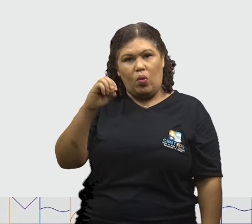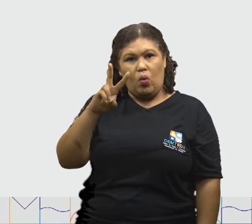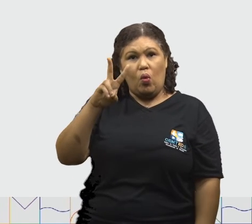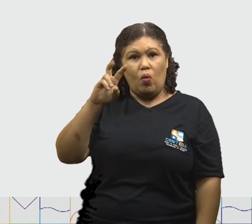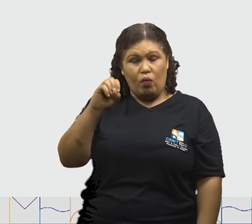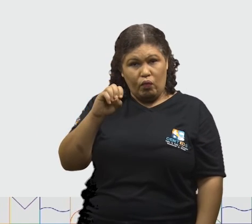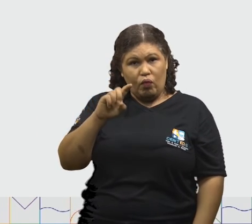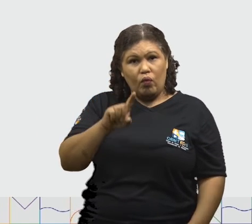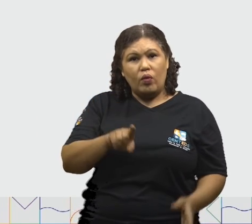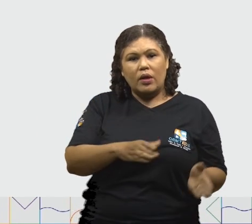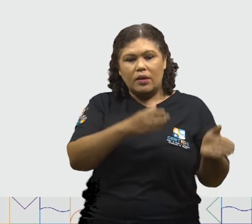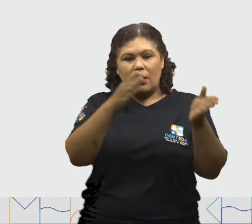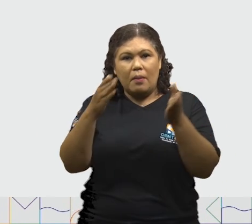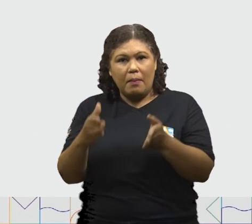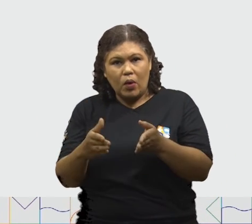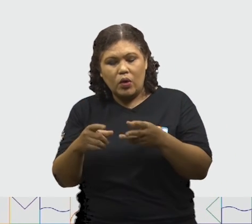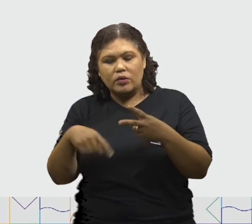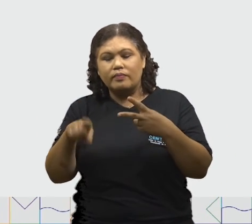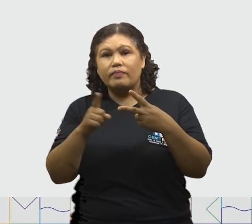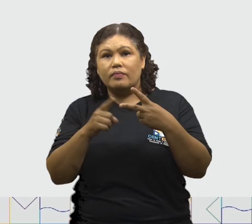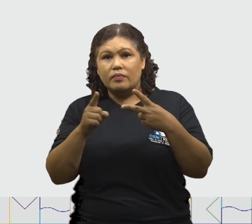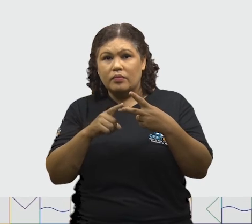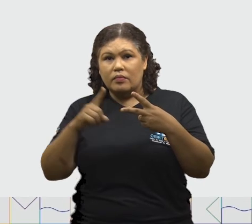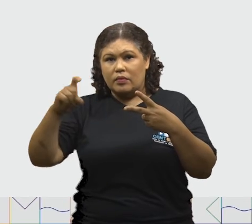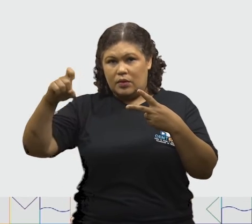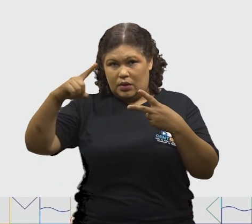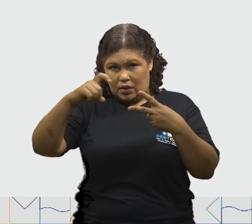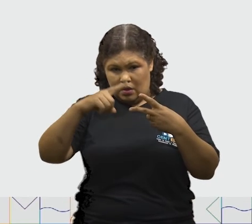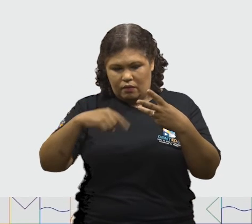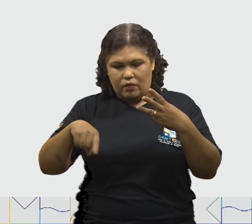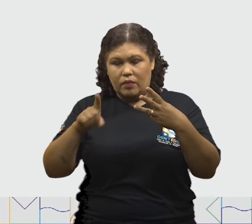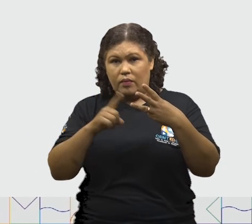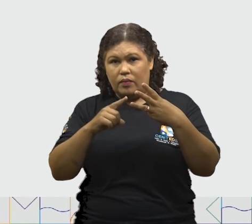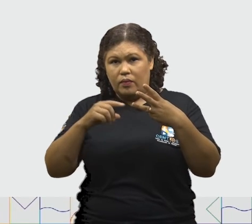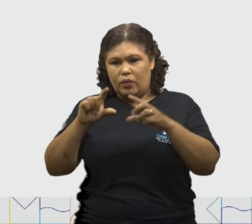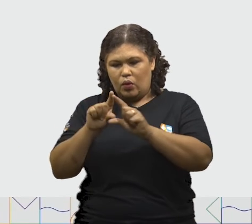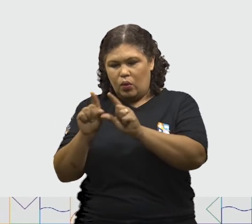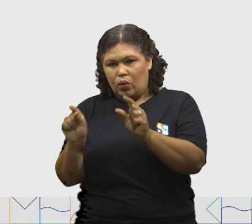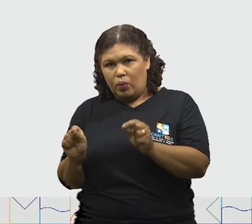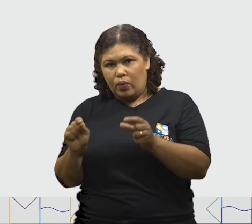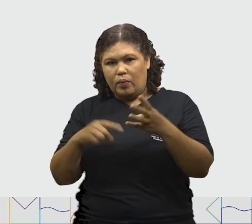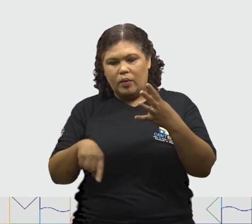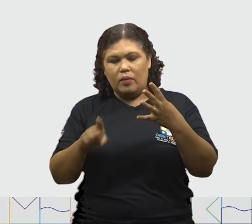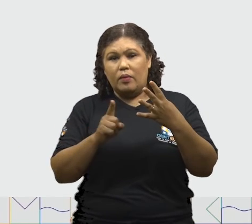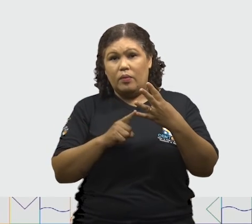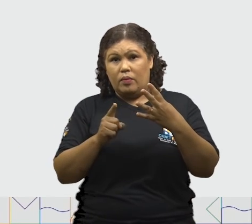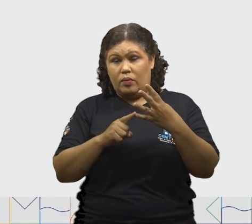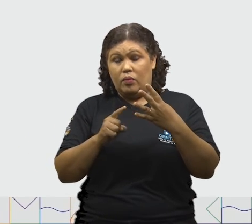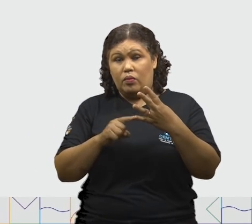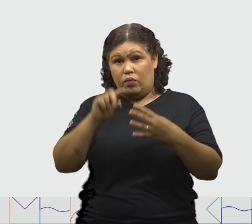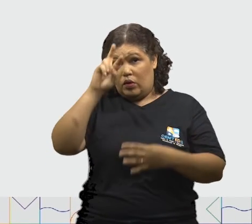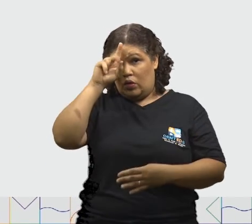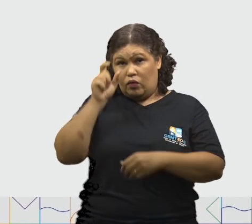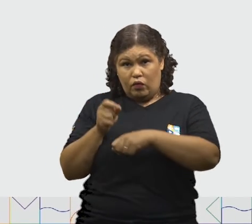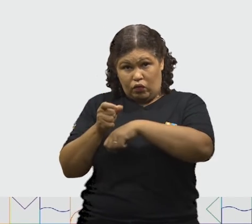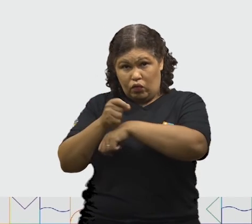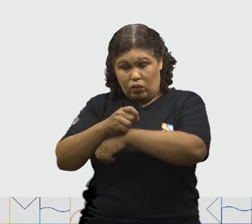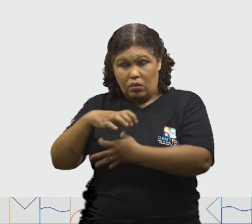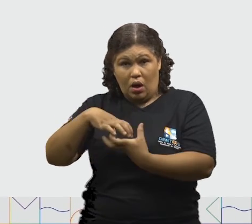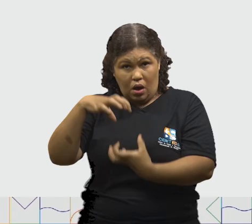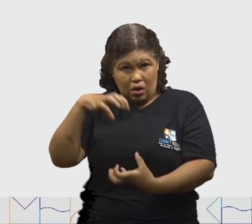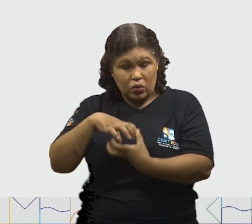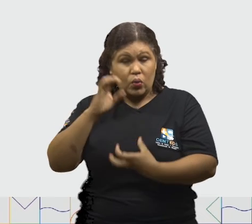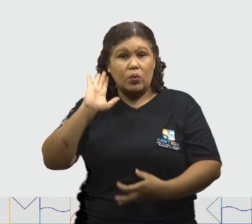depois passa pelos estágios de larva, depois pela pupa e, por último, a formiga